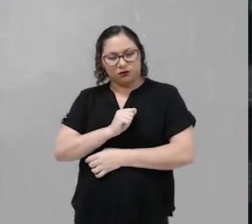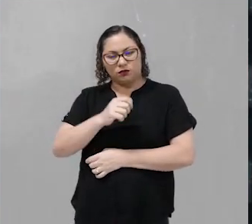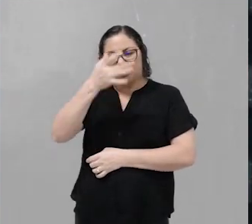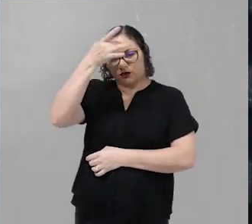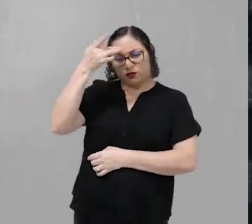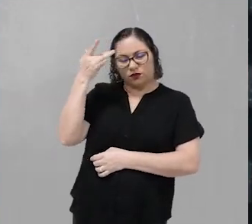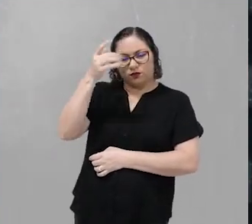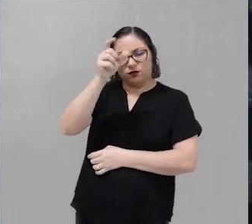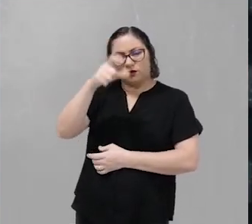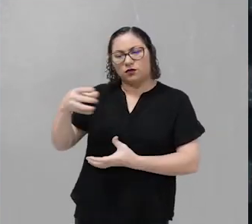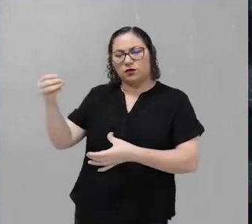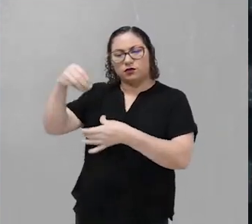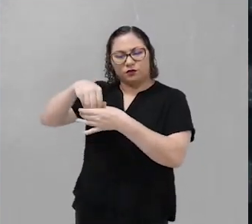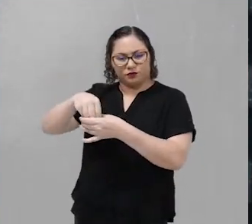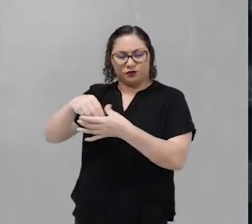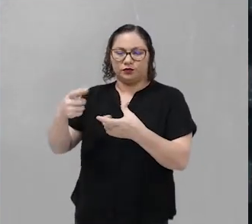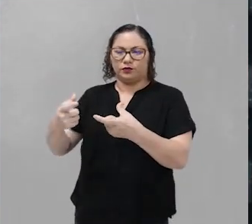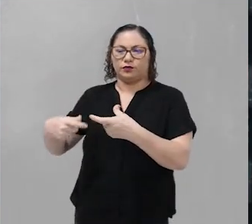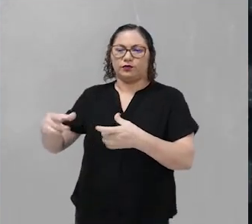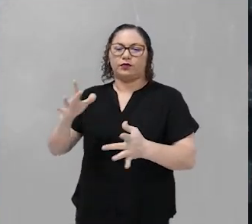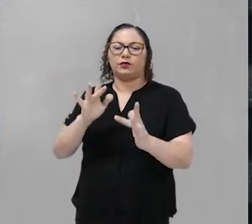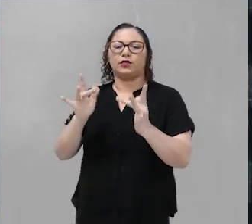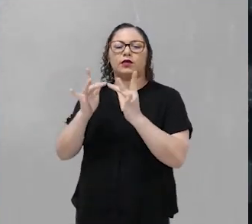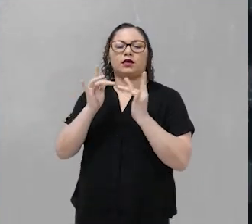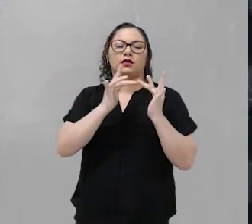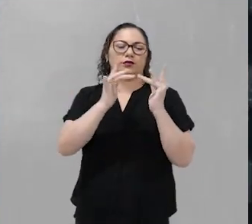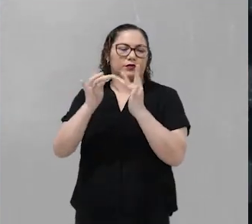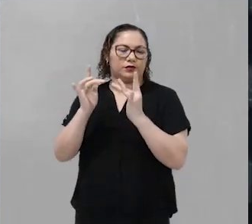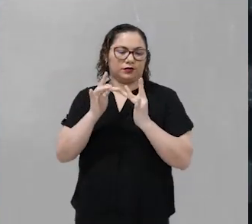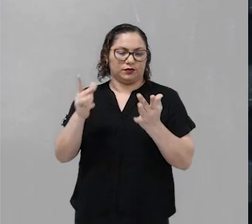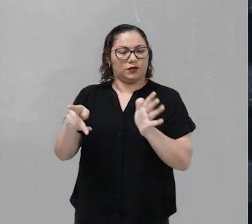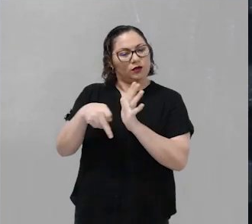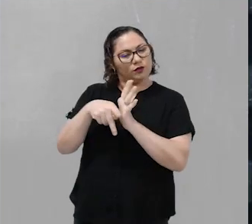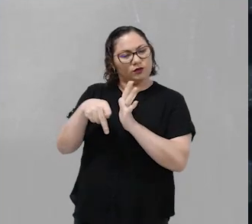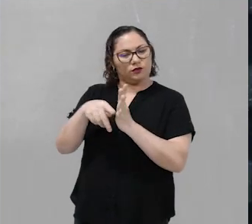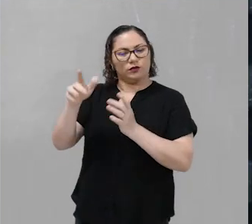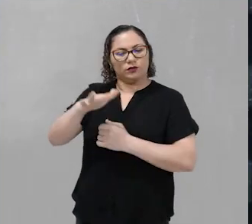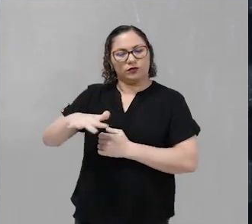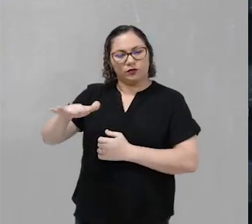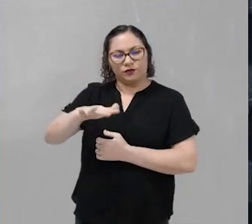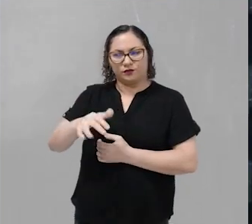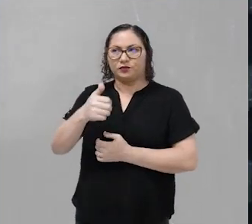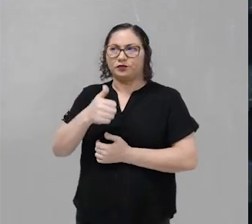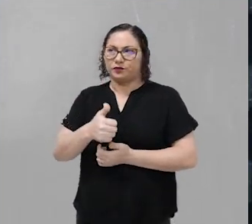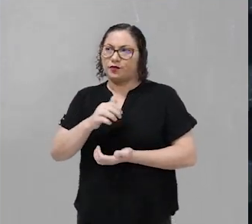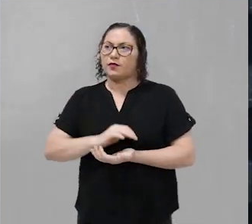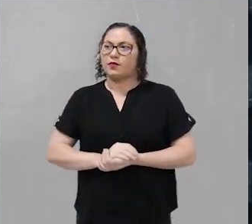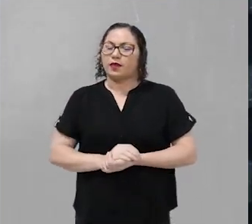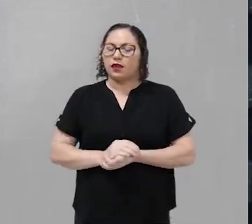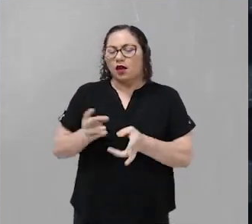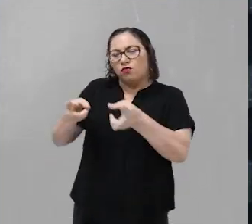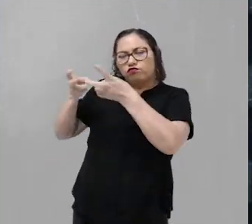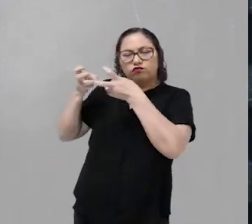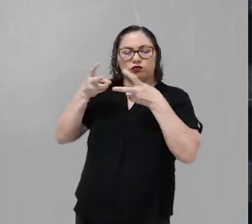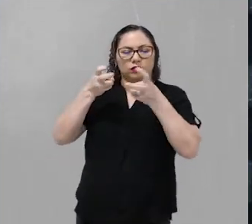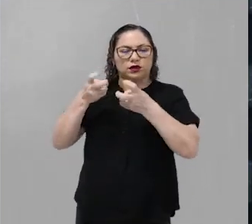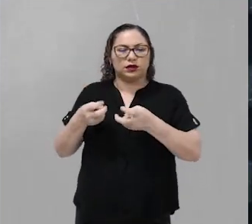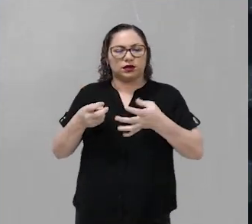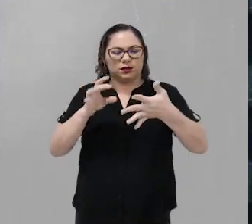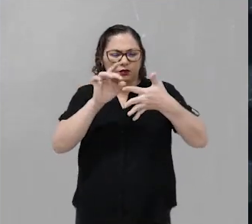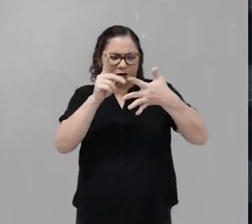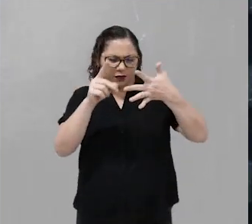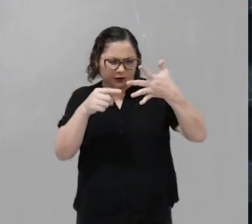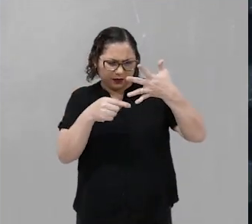que compõem aquele ambiente, que interagem e que fazem parte daquele espaço. Fechou? Então a gente percebe aí que são muitos